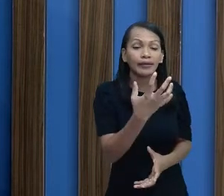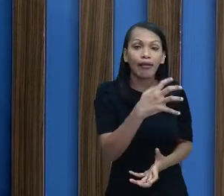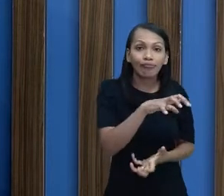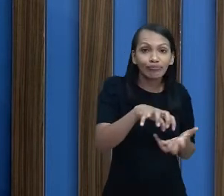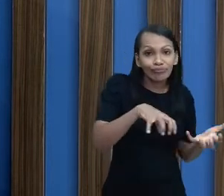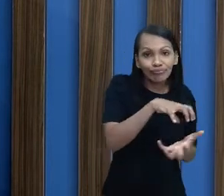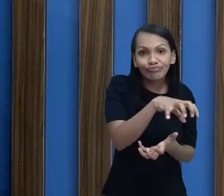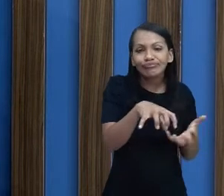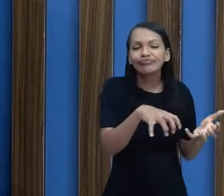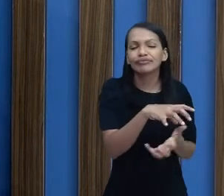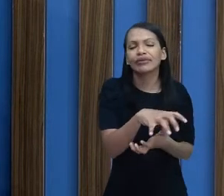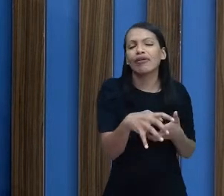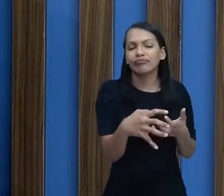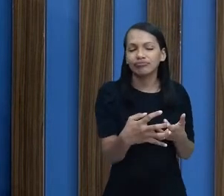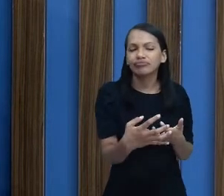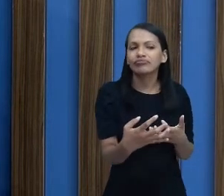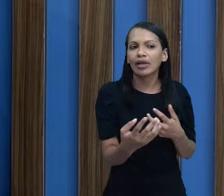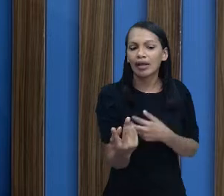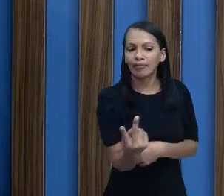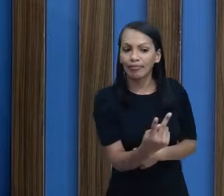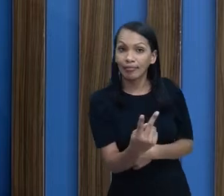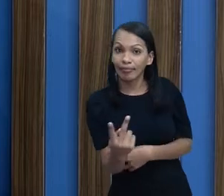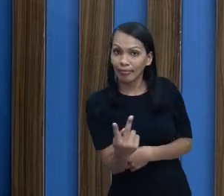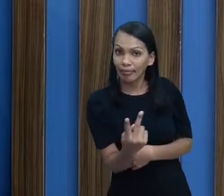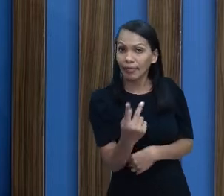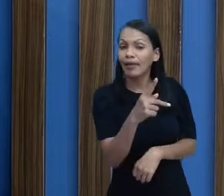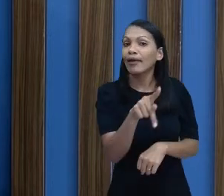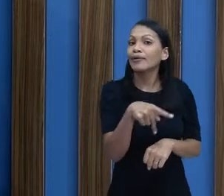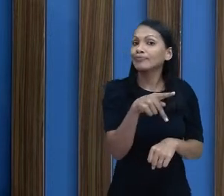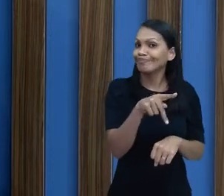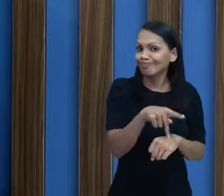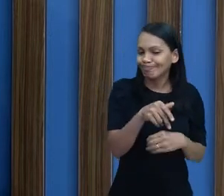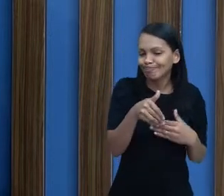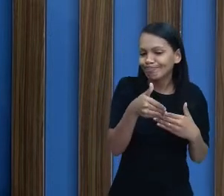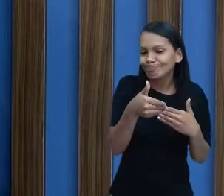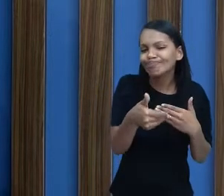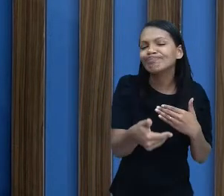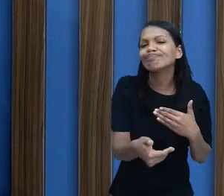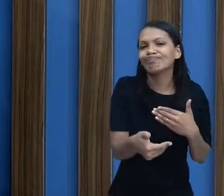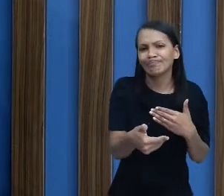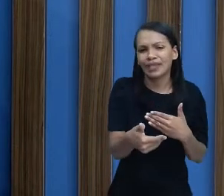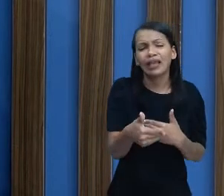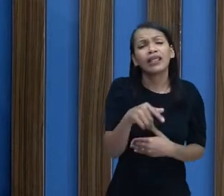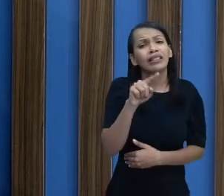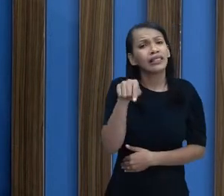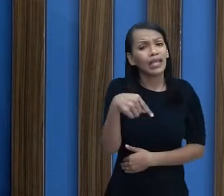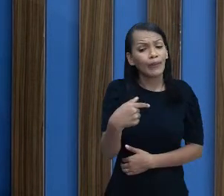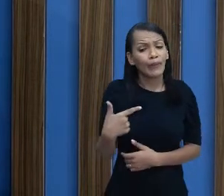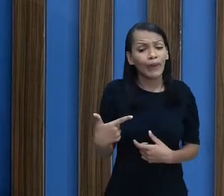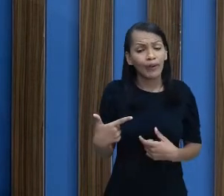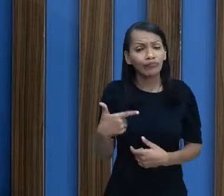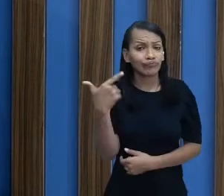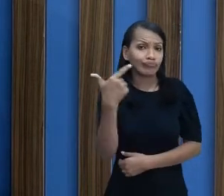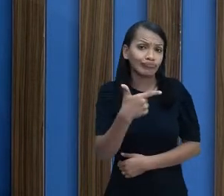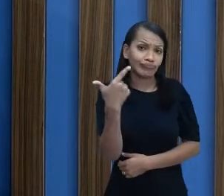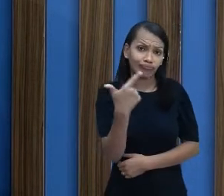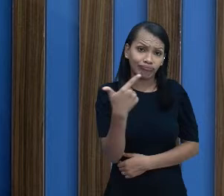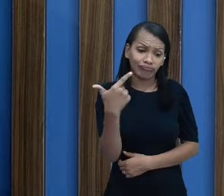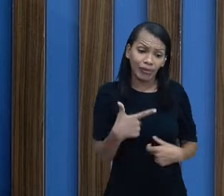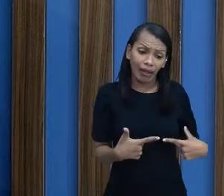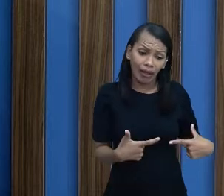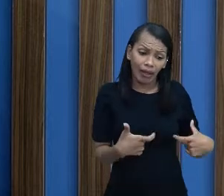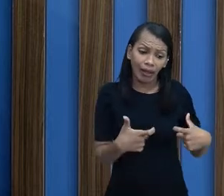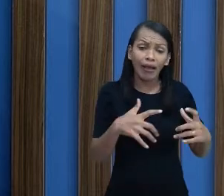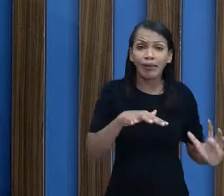Japão, que lá na frente vai repercutir, inclusive, como uma das causas da Segunda Guerra Mundial, não é? Entre o Japão e os